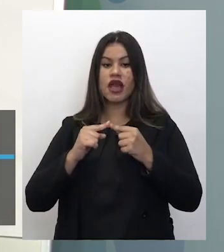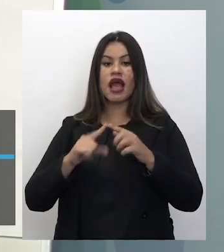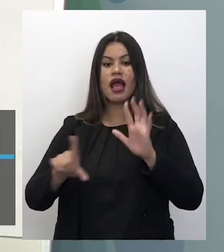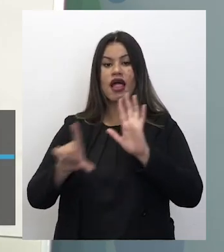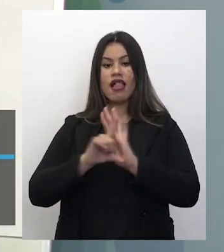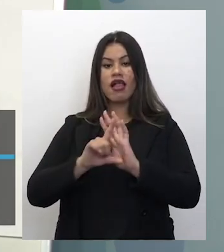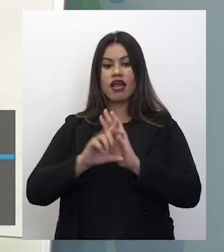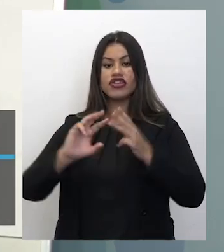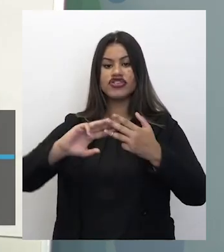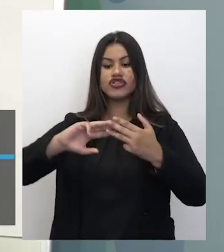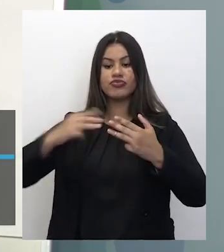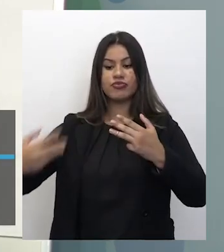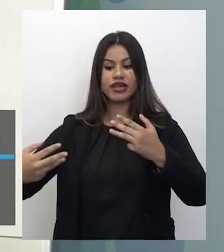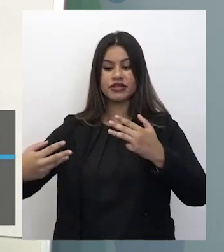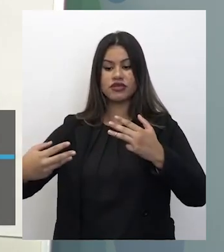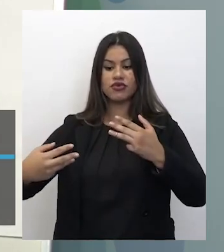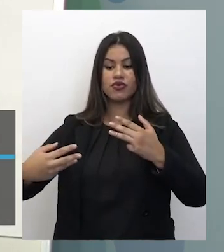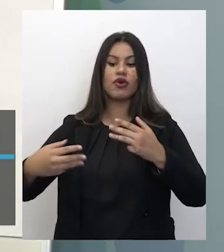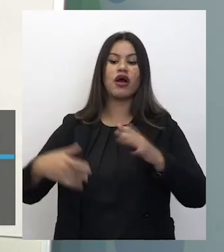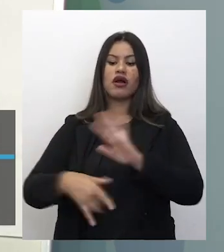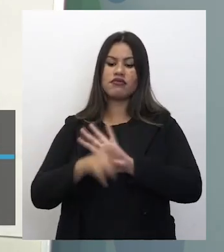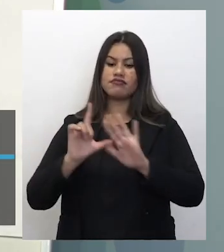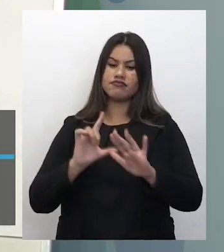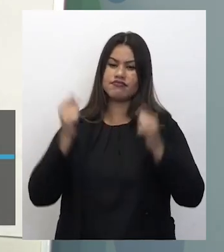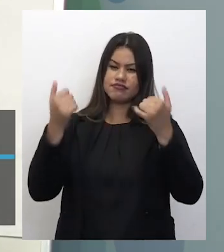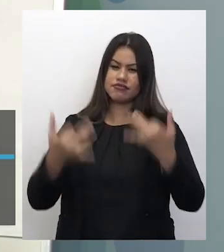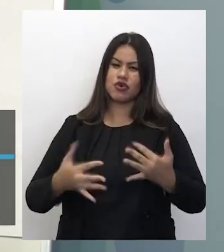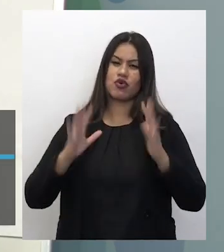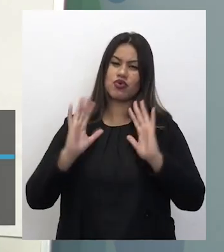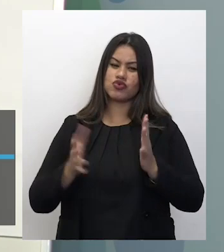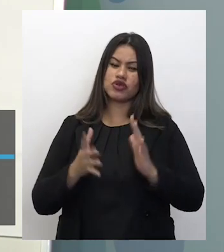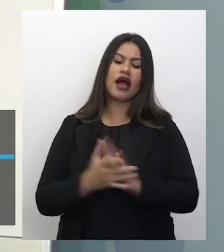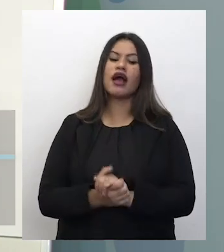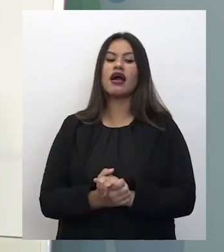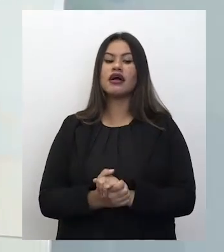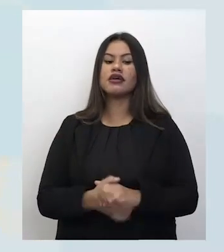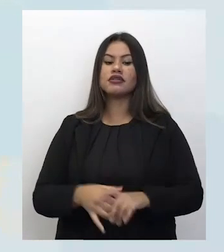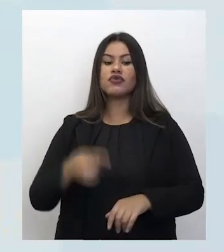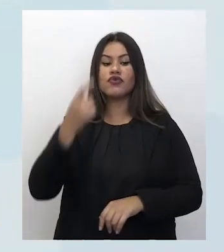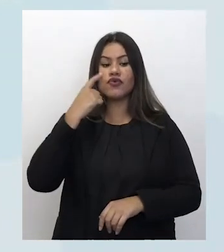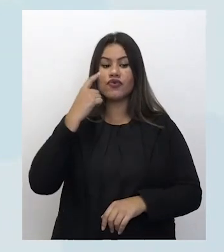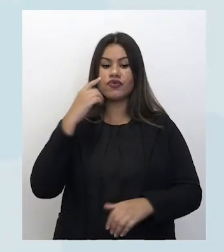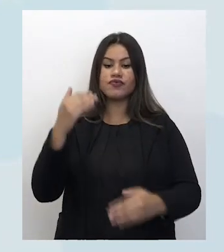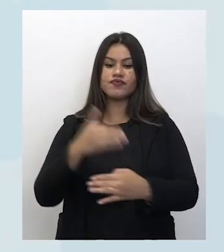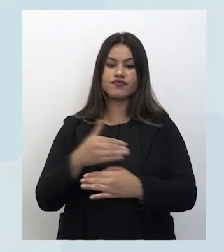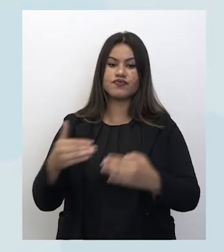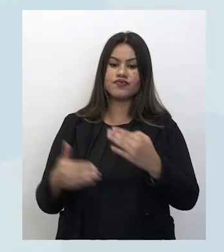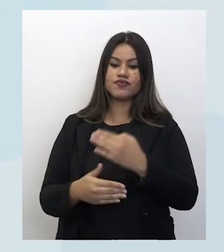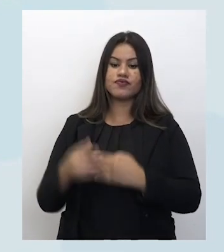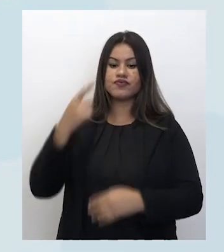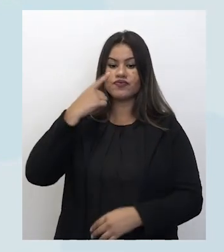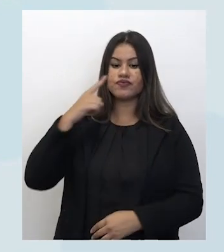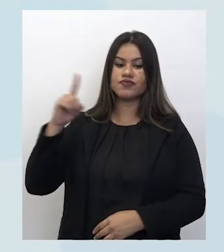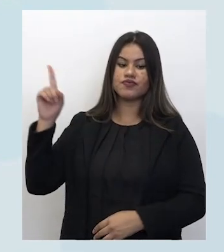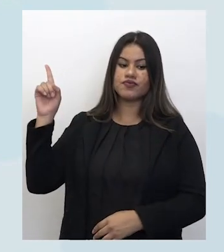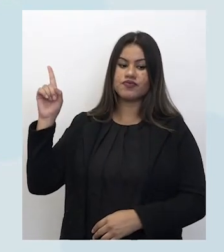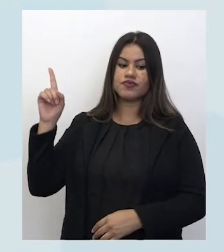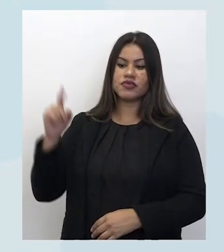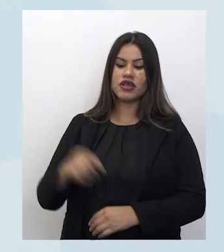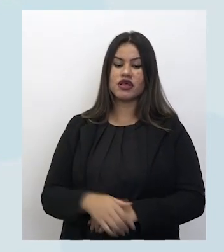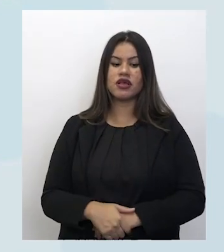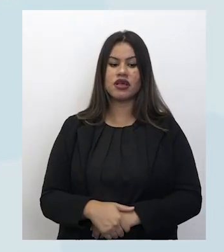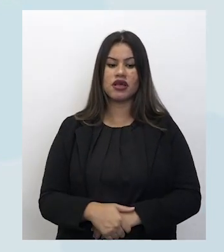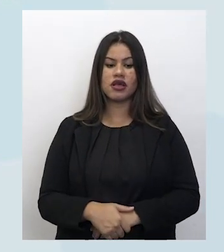a gente está falando já algumas aulas atrás, tudo bem? Então vamos dar uma olhadinha aí no slide, ó. Todas as características de